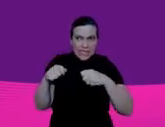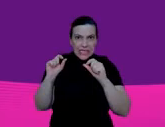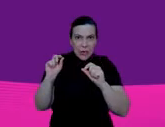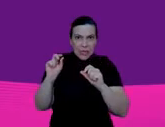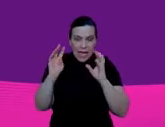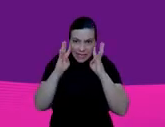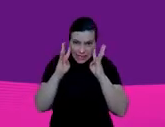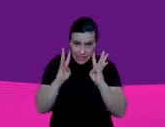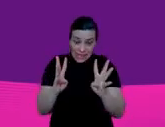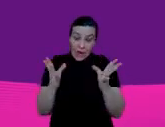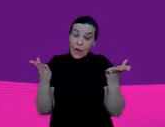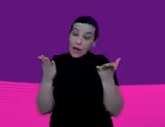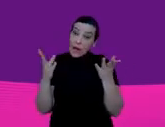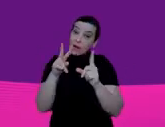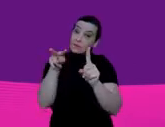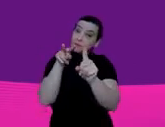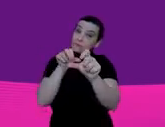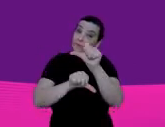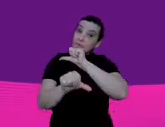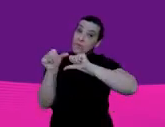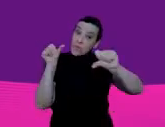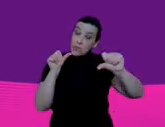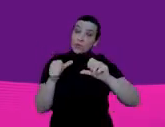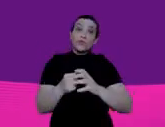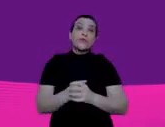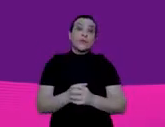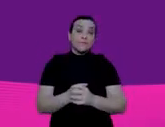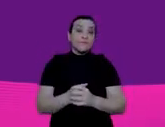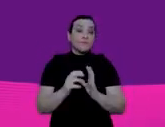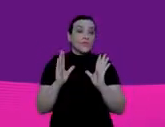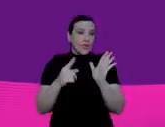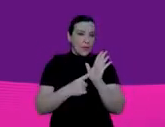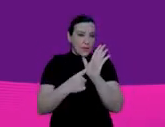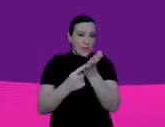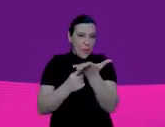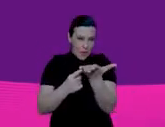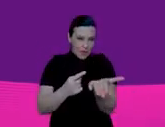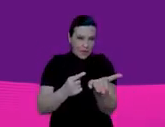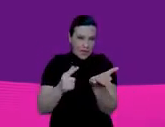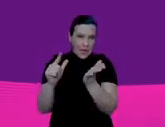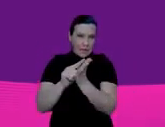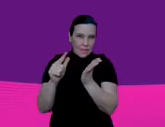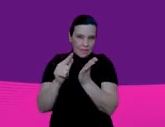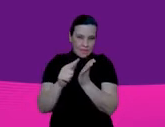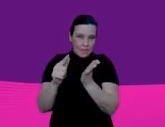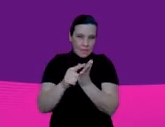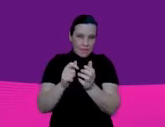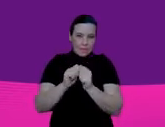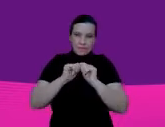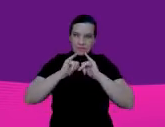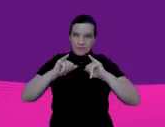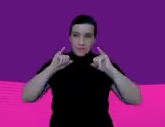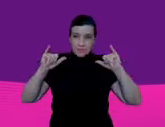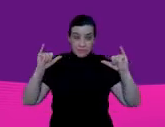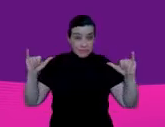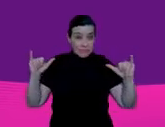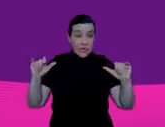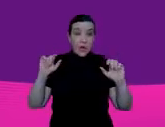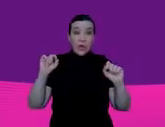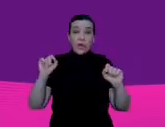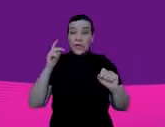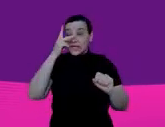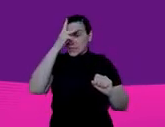perspectiva. Afinal de contas, como mostra essa publicação, muitas vezes os pacientes vão procurar o pronto atendimento, a emergência